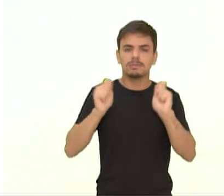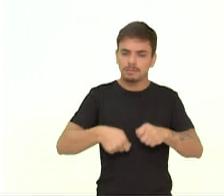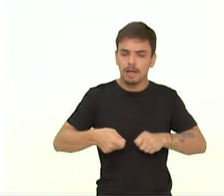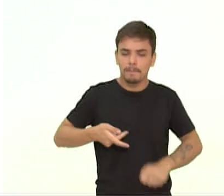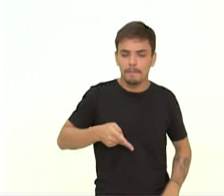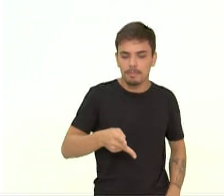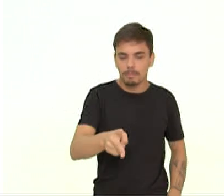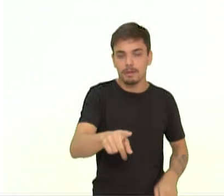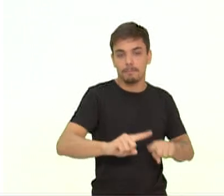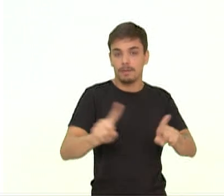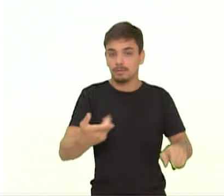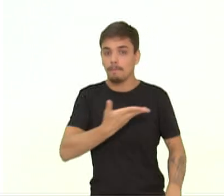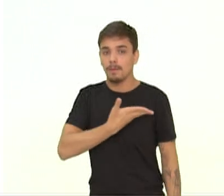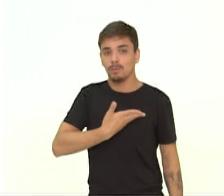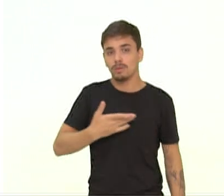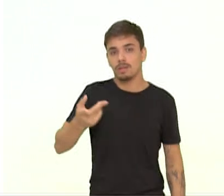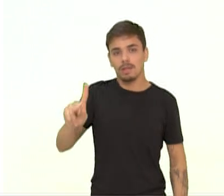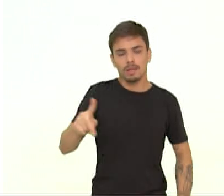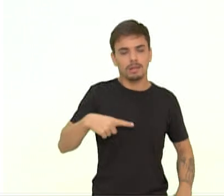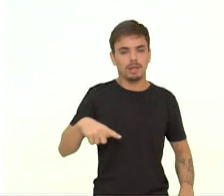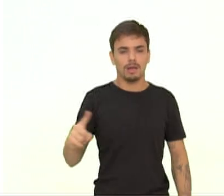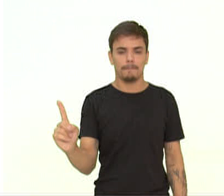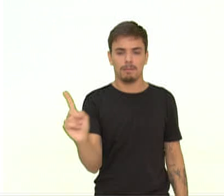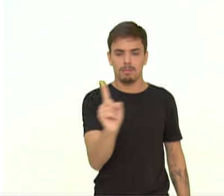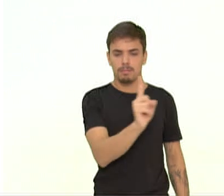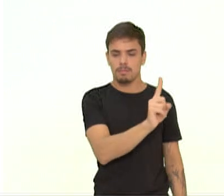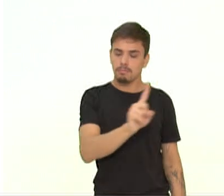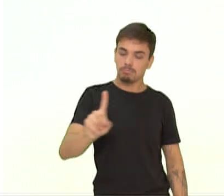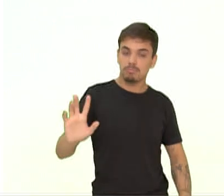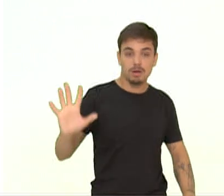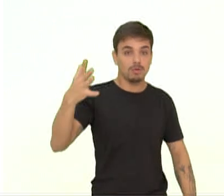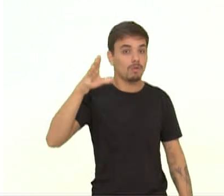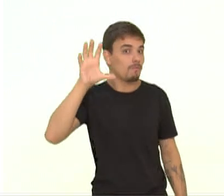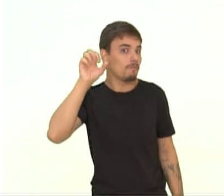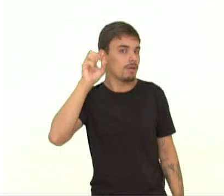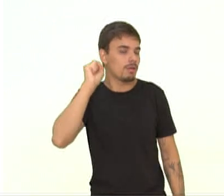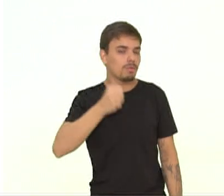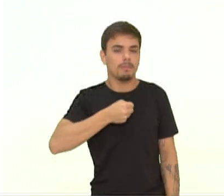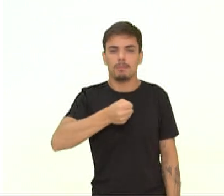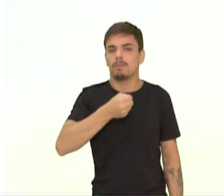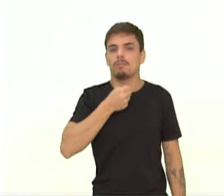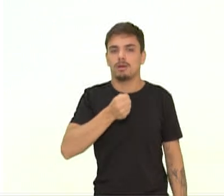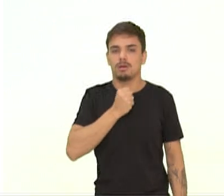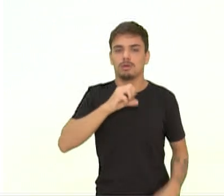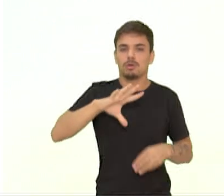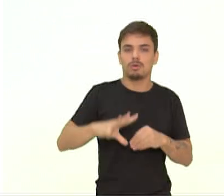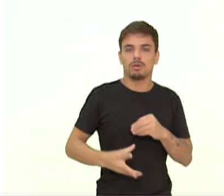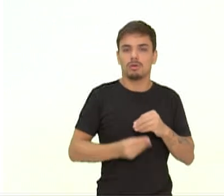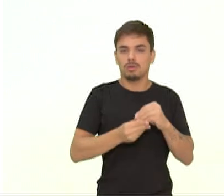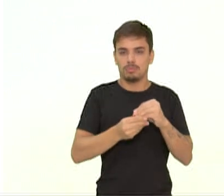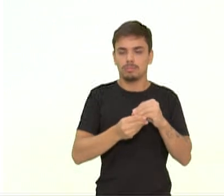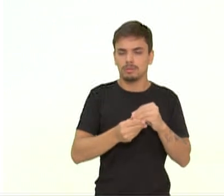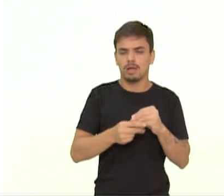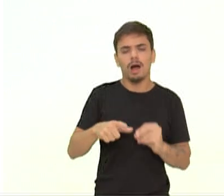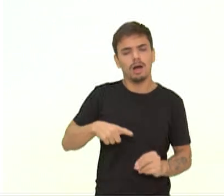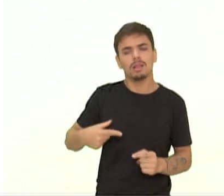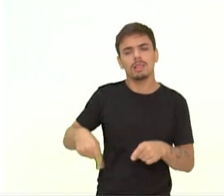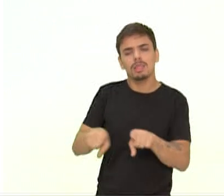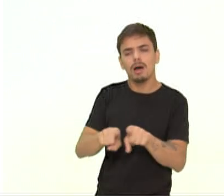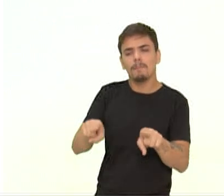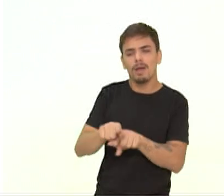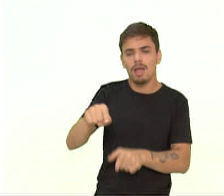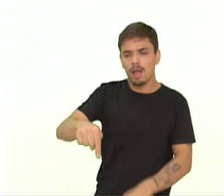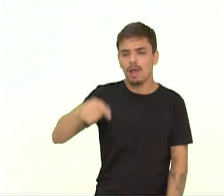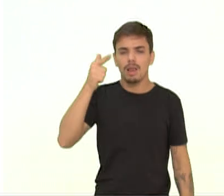levar. Um amigo de Bira, que passava e por acaso ouviu sua entrevista, completou. Acima de tudo, ele